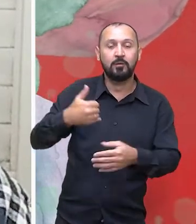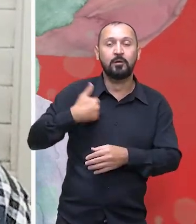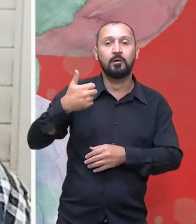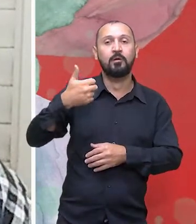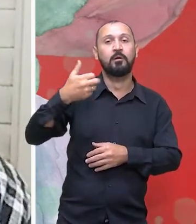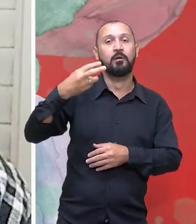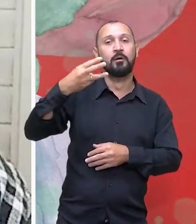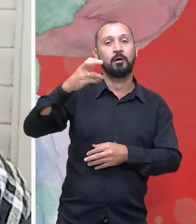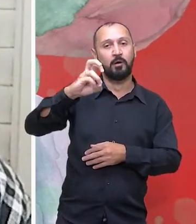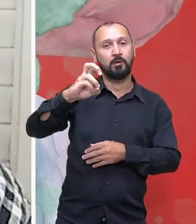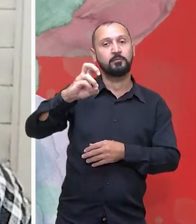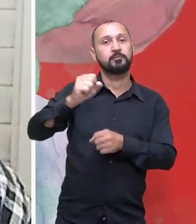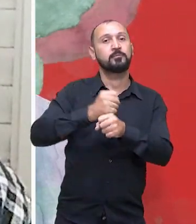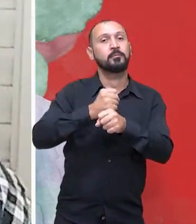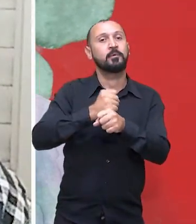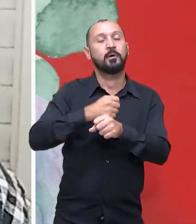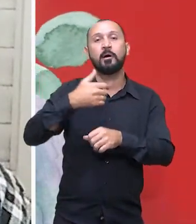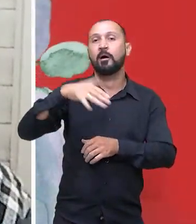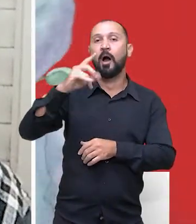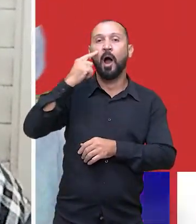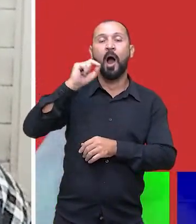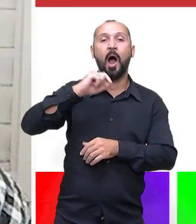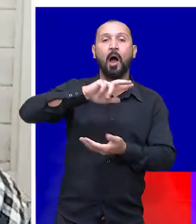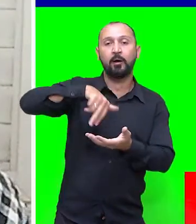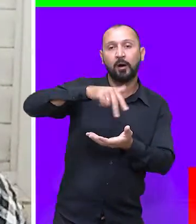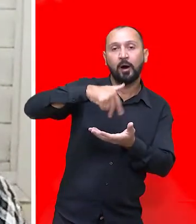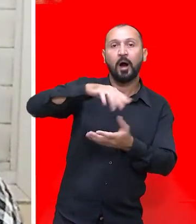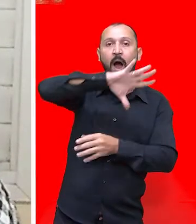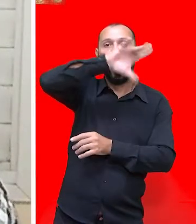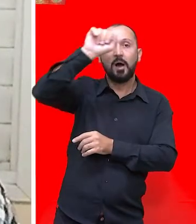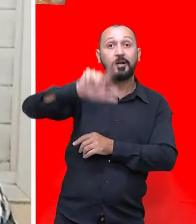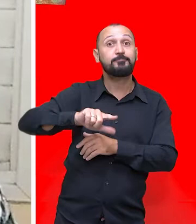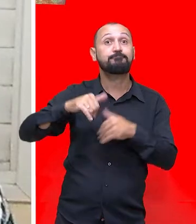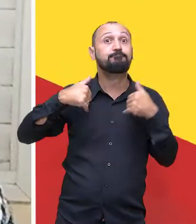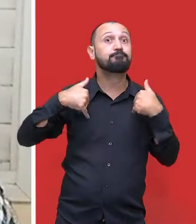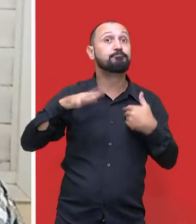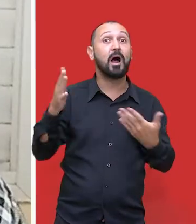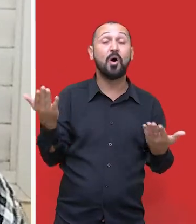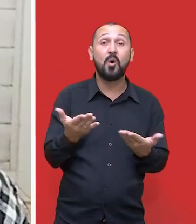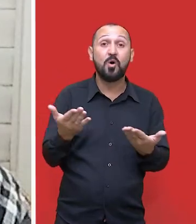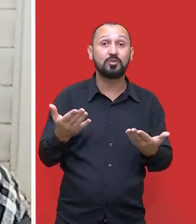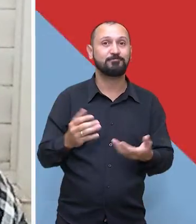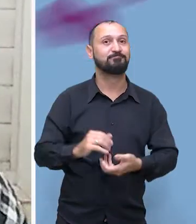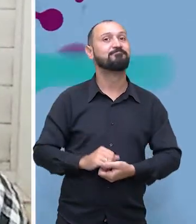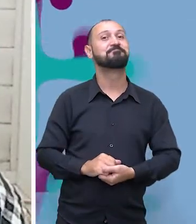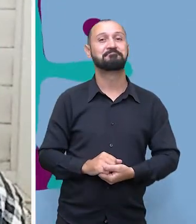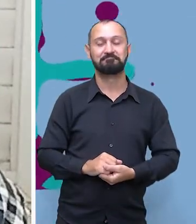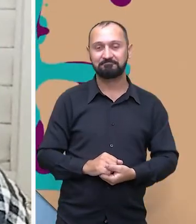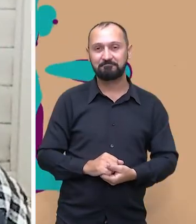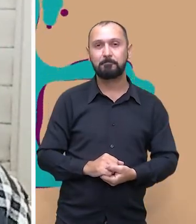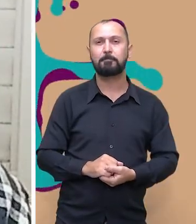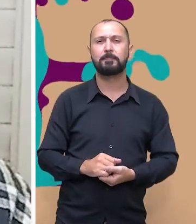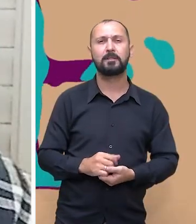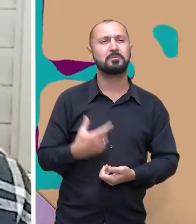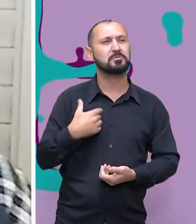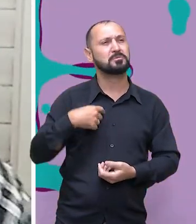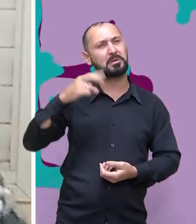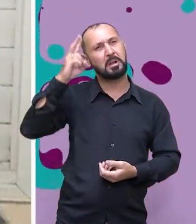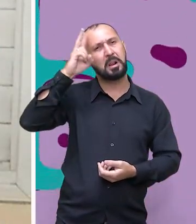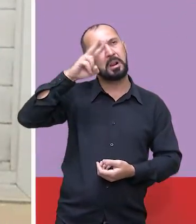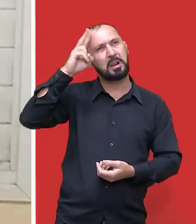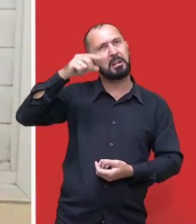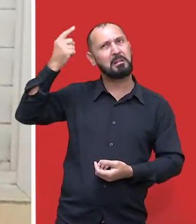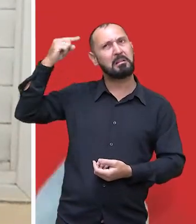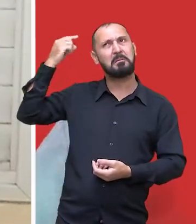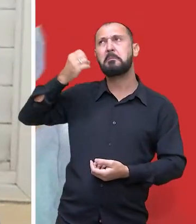anos, ou mesmo que a companhia fosse a principal companhia de dança de Mato Grosso do Sul hoje, né? Eu só